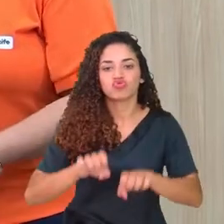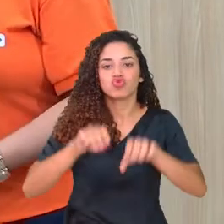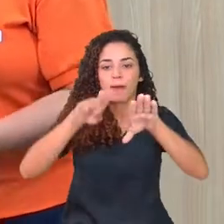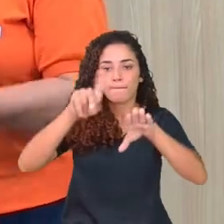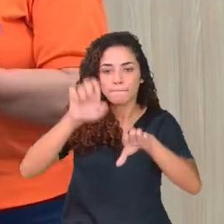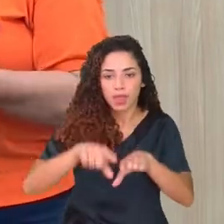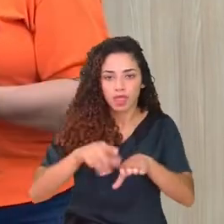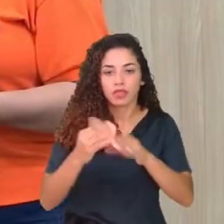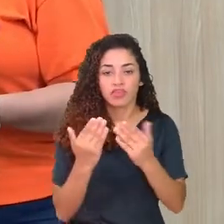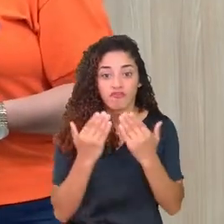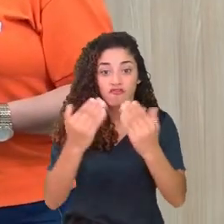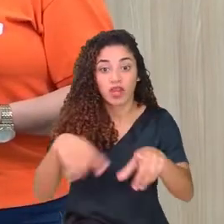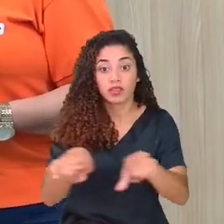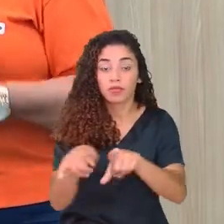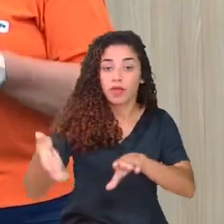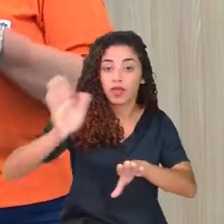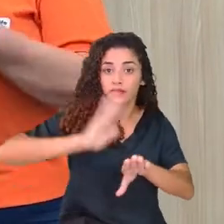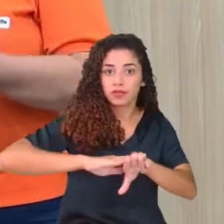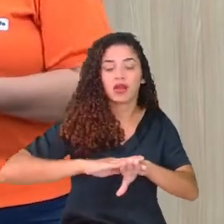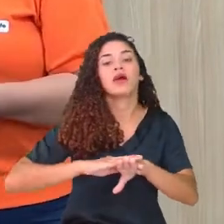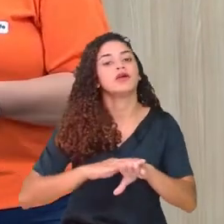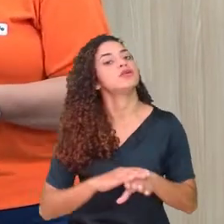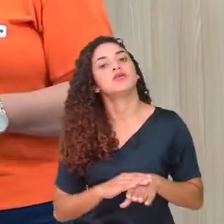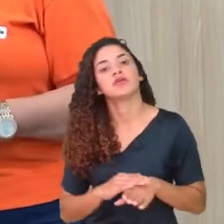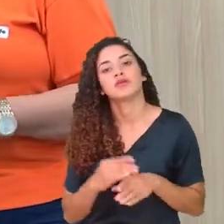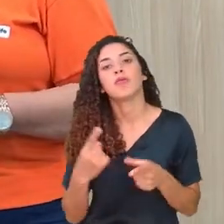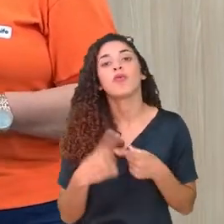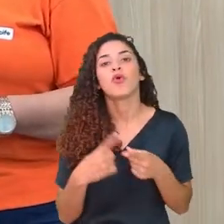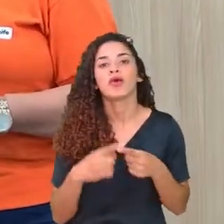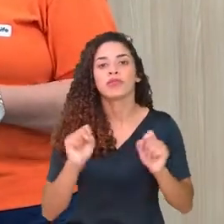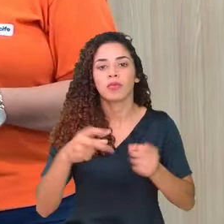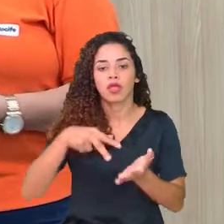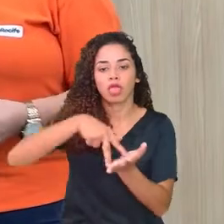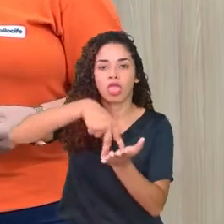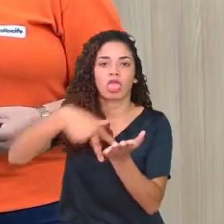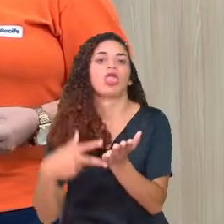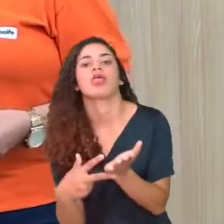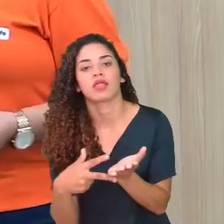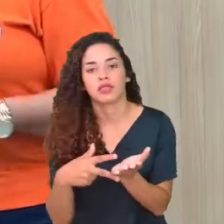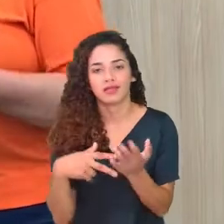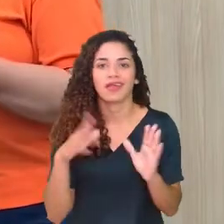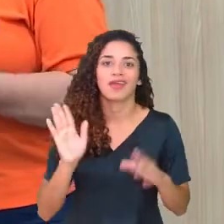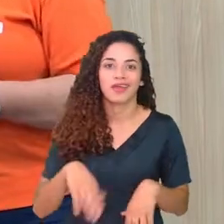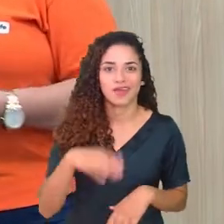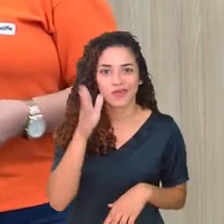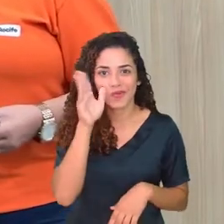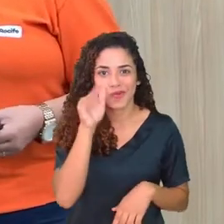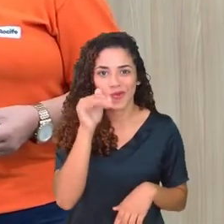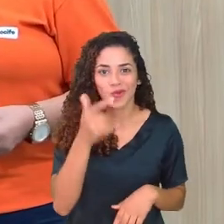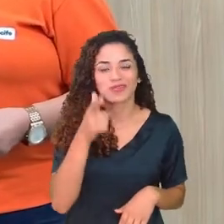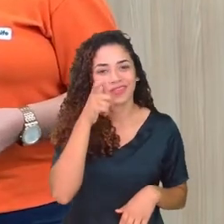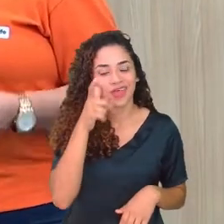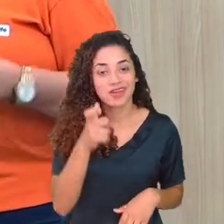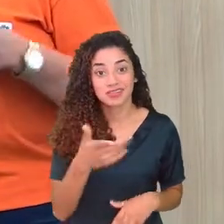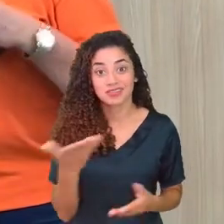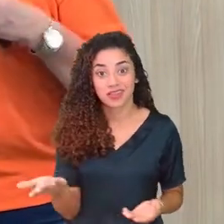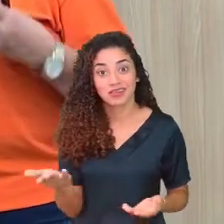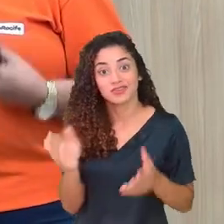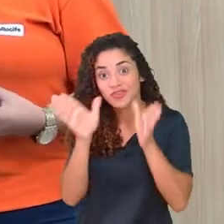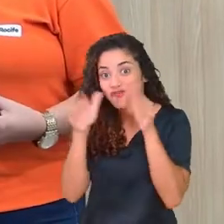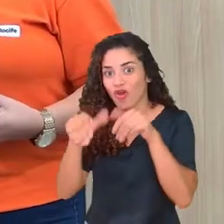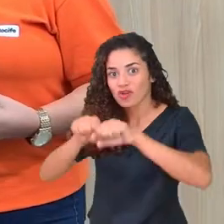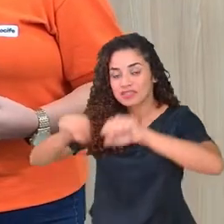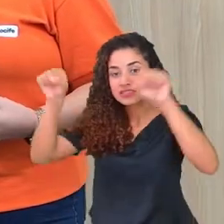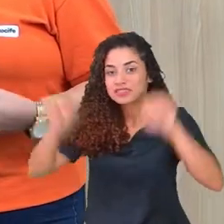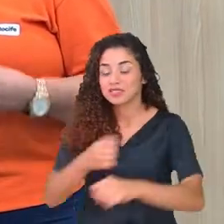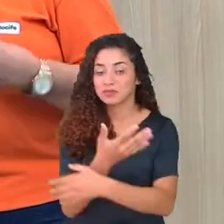frente, para trás também, senão assim ele tombaria. Então, também é uma curiosidade a respeito do nosso